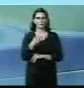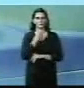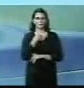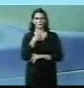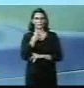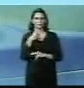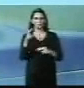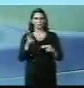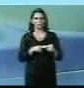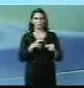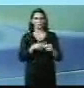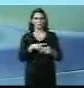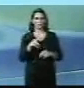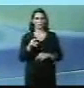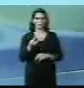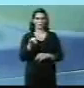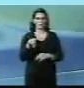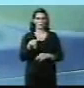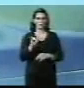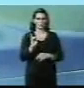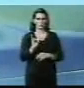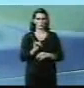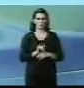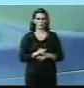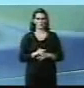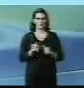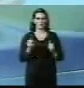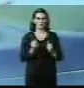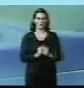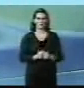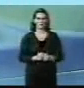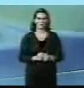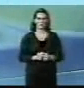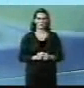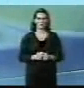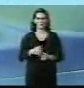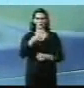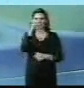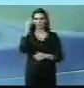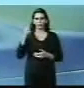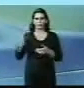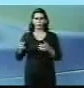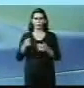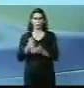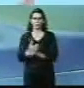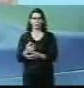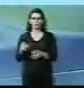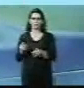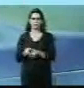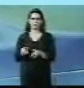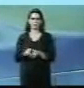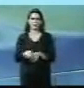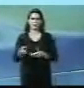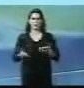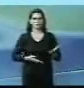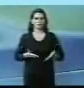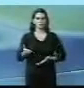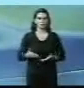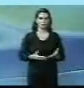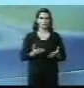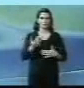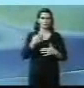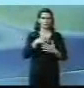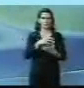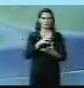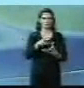a utilização de um proxy, de um servidor de proxy nessa rede, que vai fazer o papel de cliente para o mundo externo e o papel de servidor para o mundo